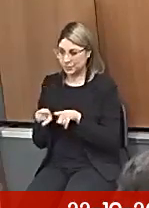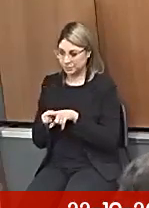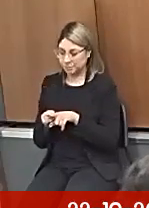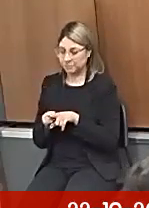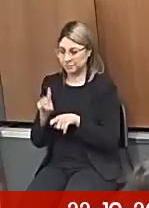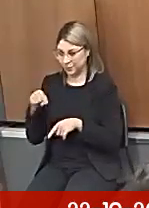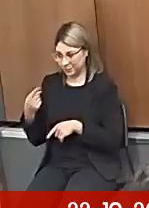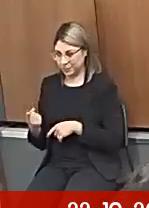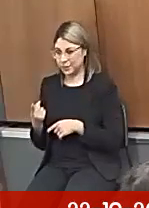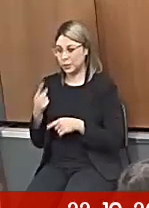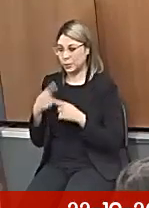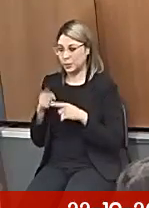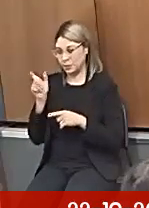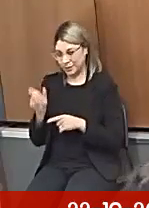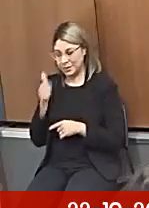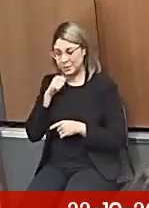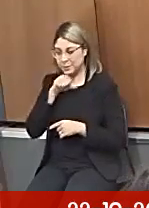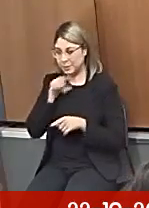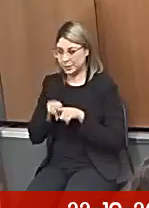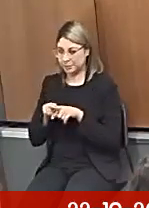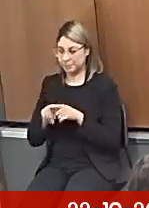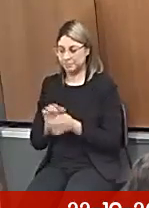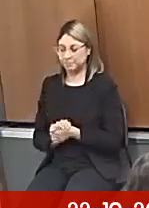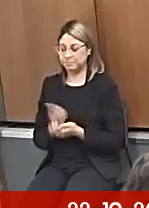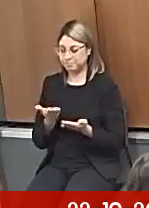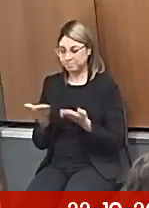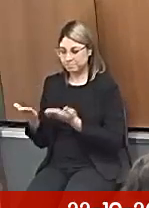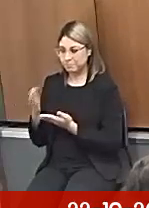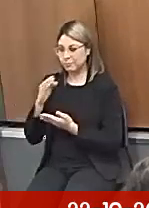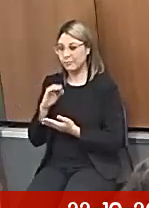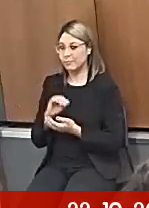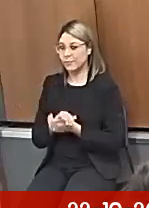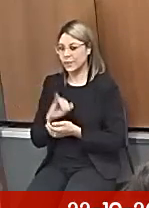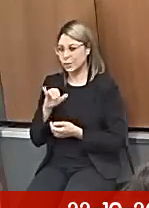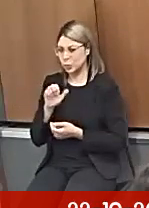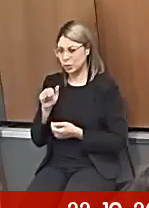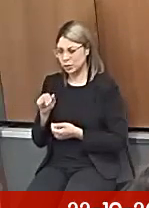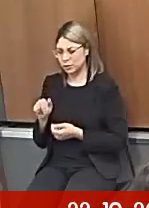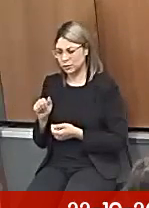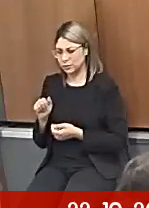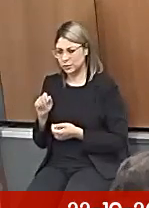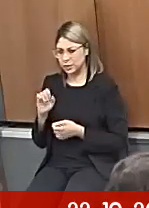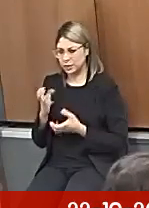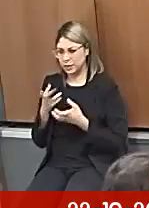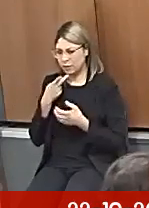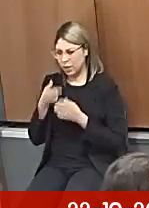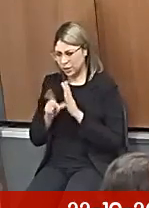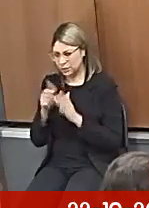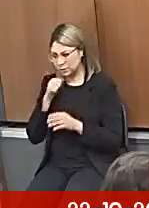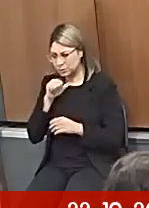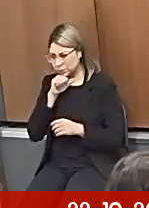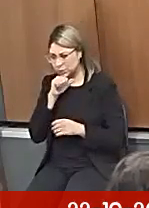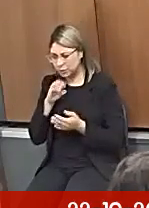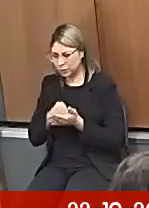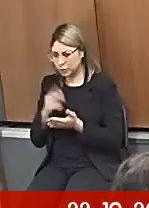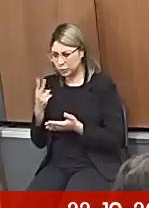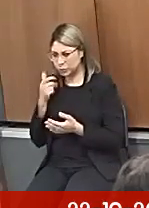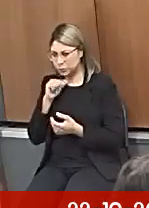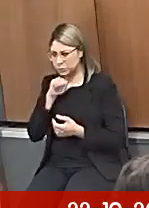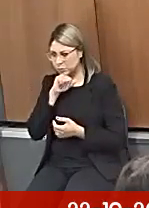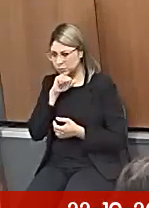sequência, porque você também é mãe. Então, vou passar aqui para a Joana. Você quer falar antes das mães? Faltam 2